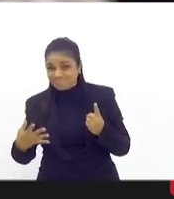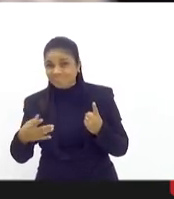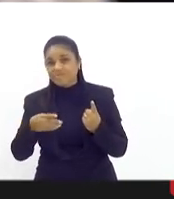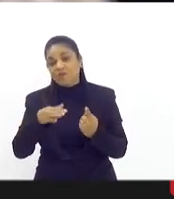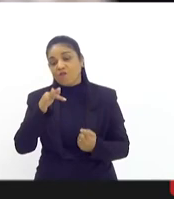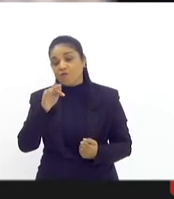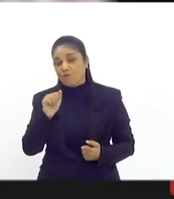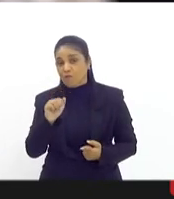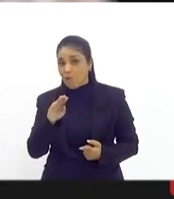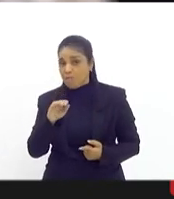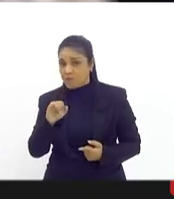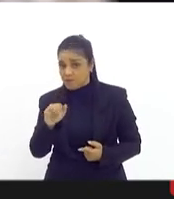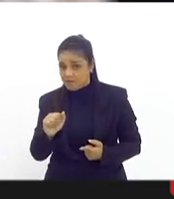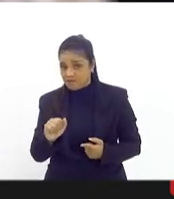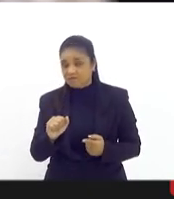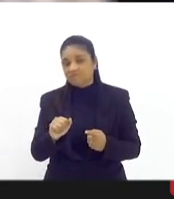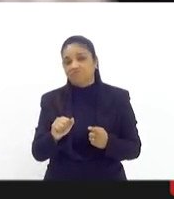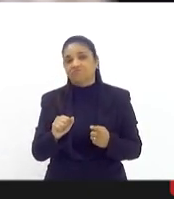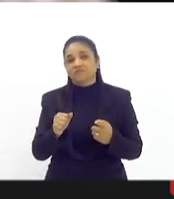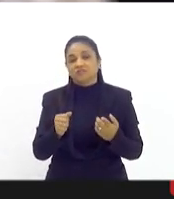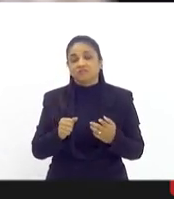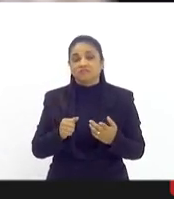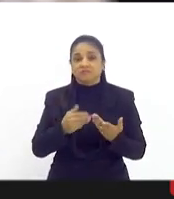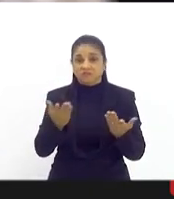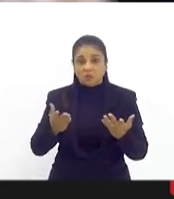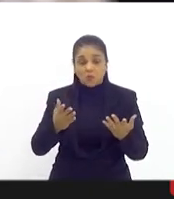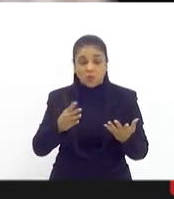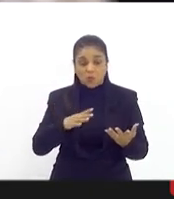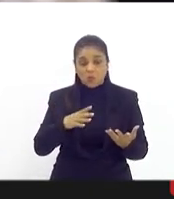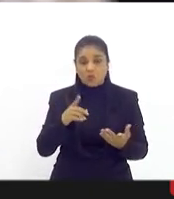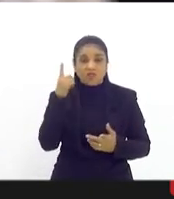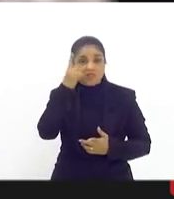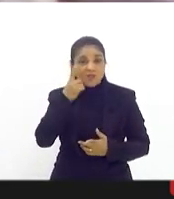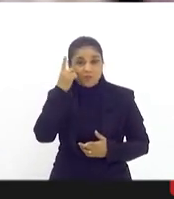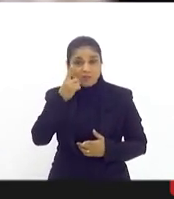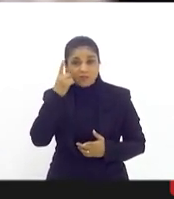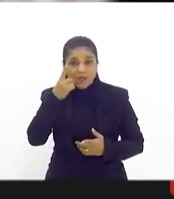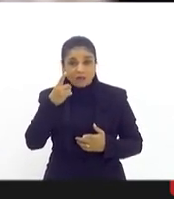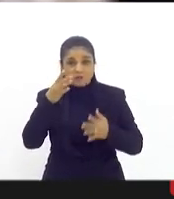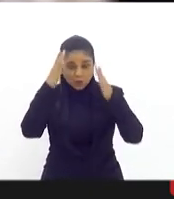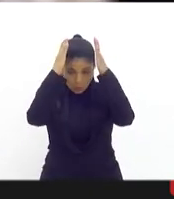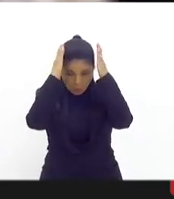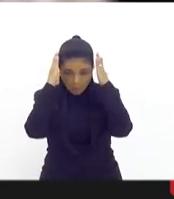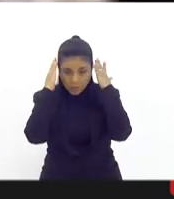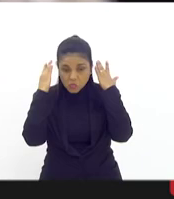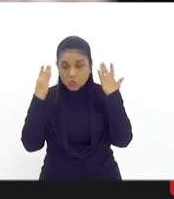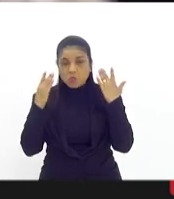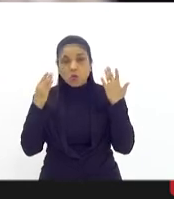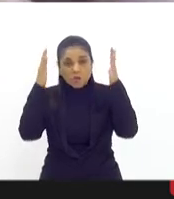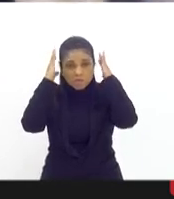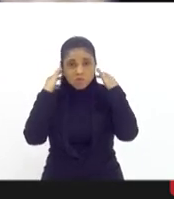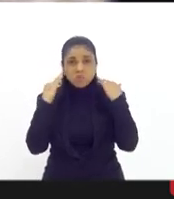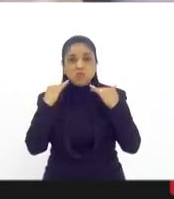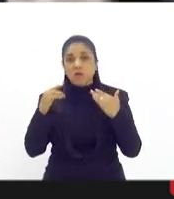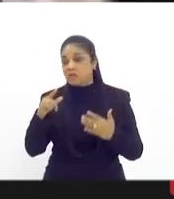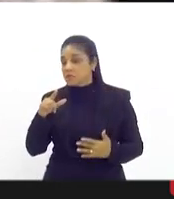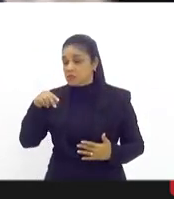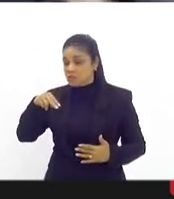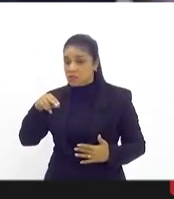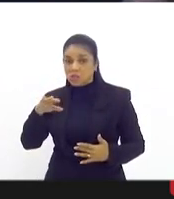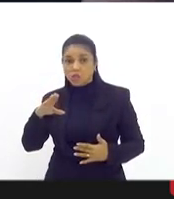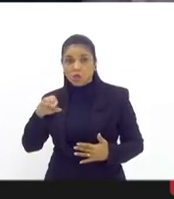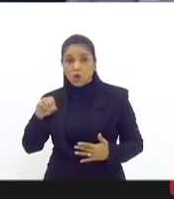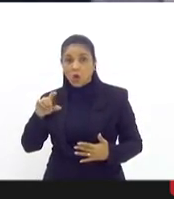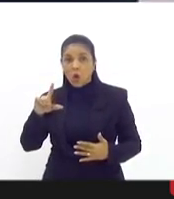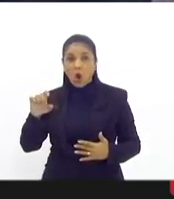tem aí um mundo transfóbico aberto, vomitando, a gente tem deputado botando peruca e se chamando de Nicole, como se isso não fosse um